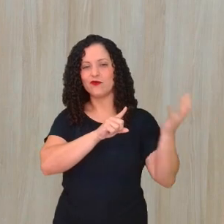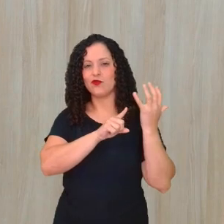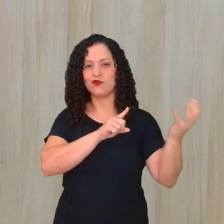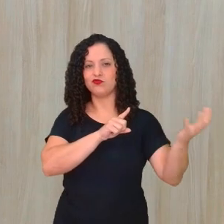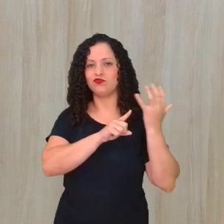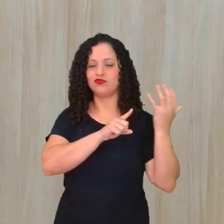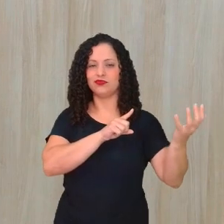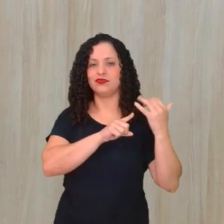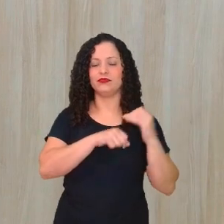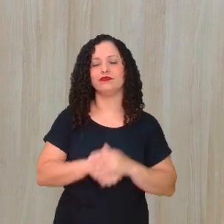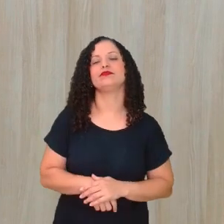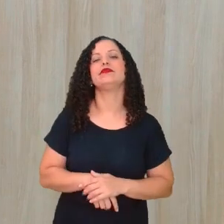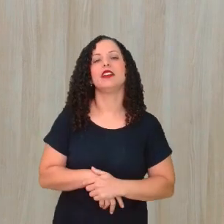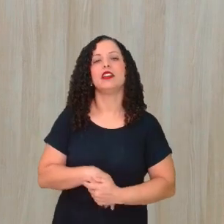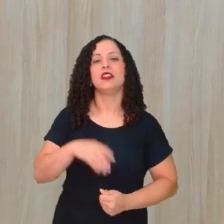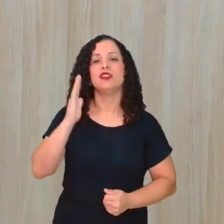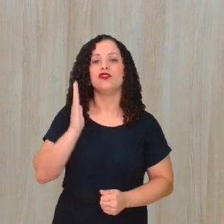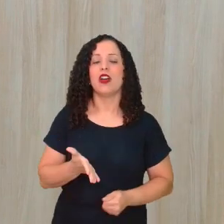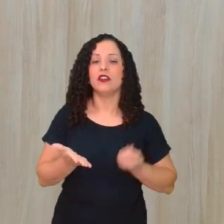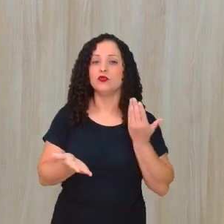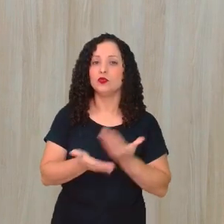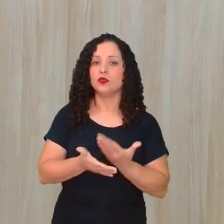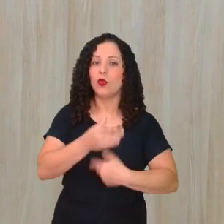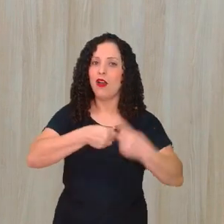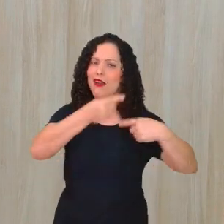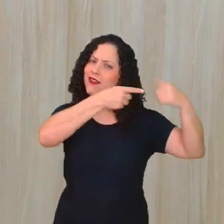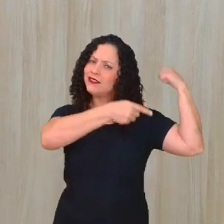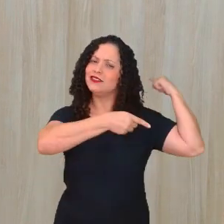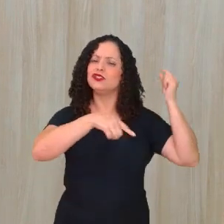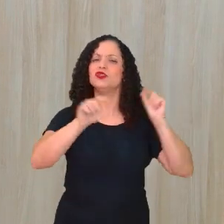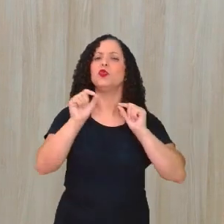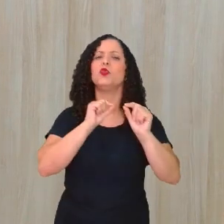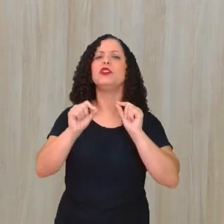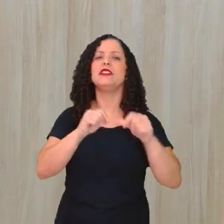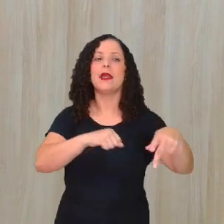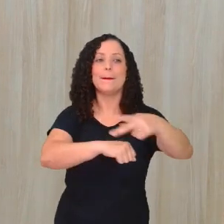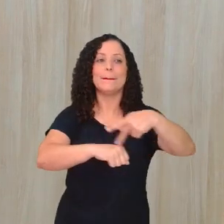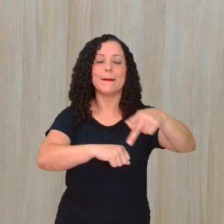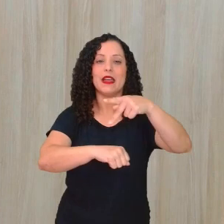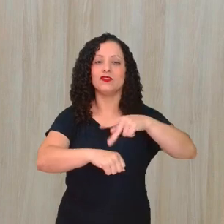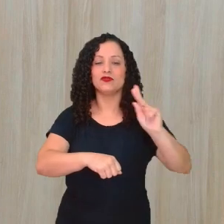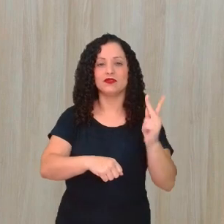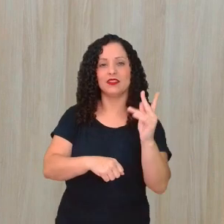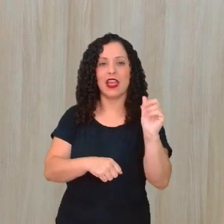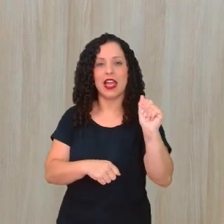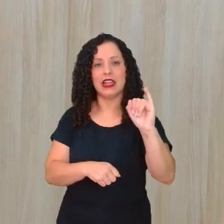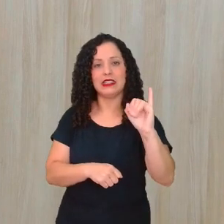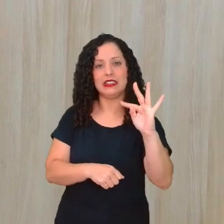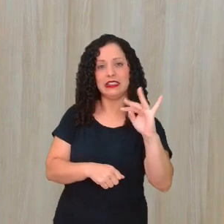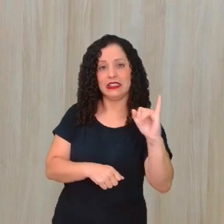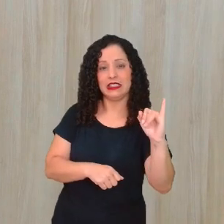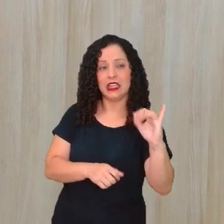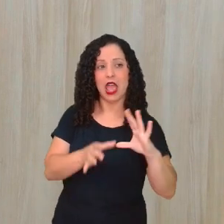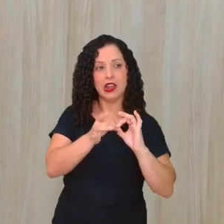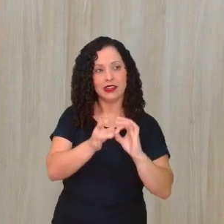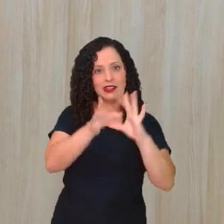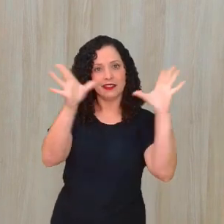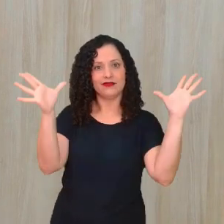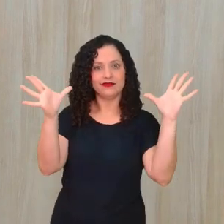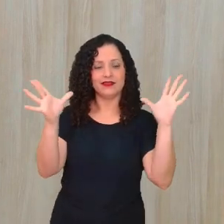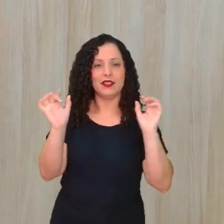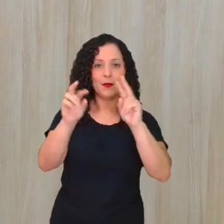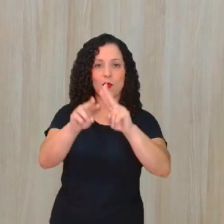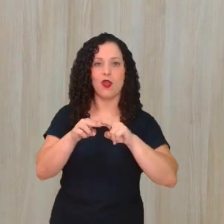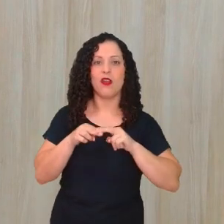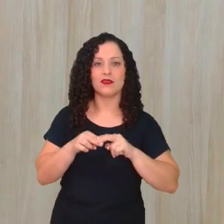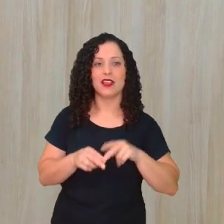já estudou aqui, né, em aulas anteriores, que a independência do Haiti veio, né, essencialmente dessa